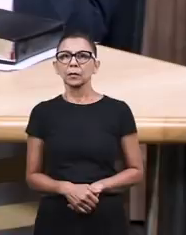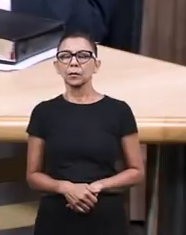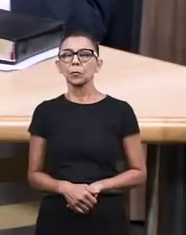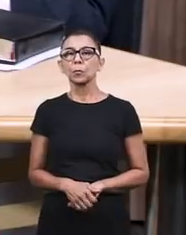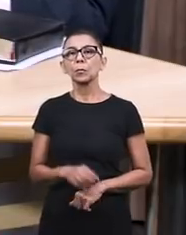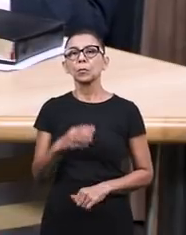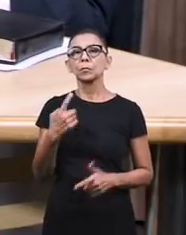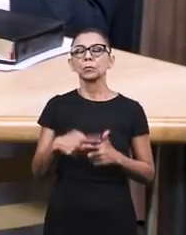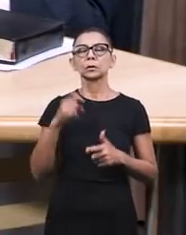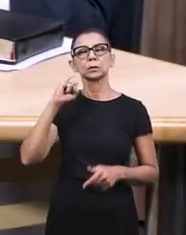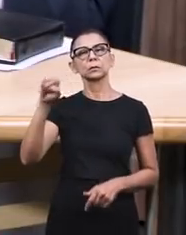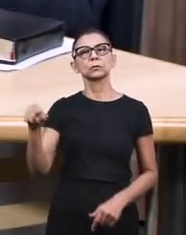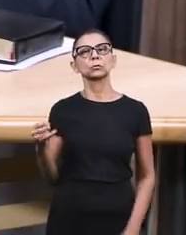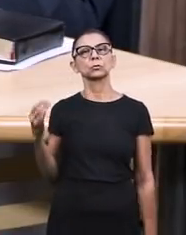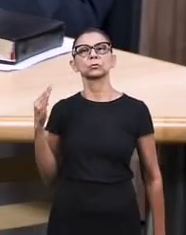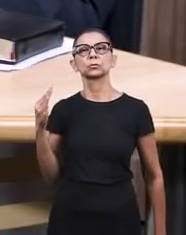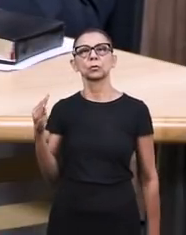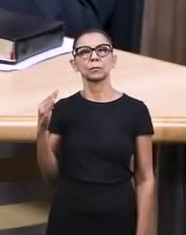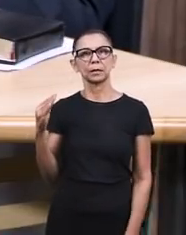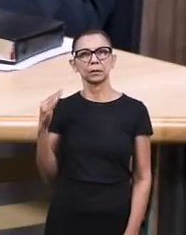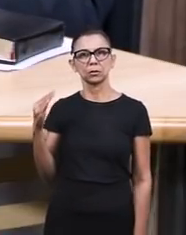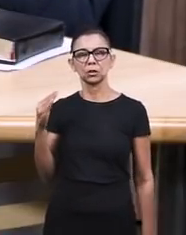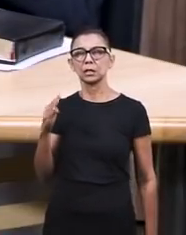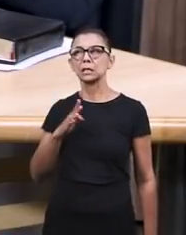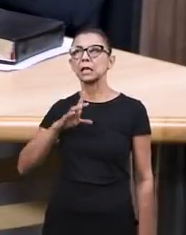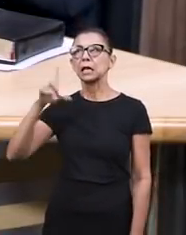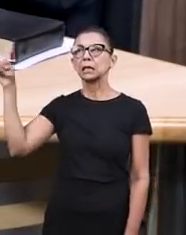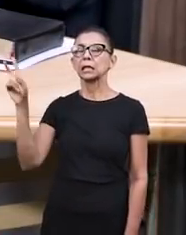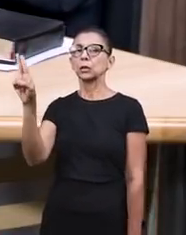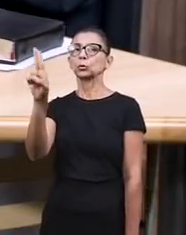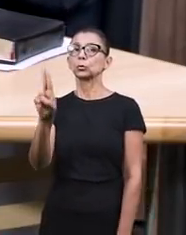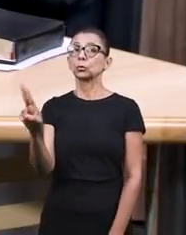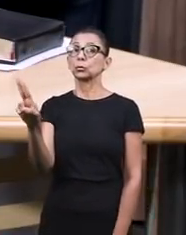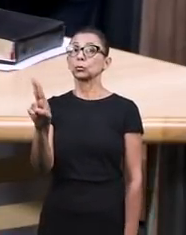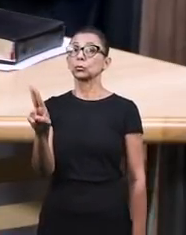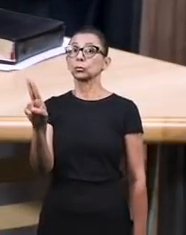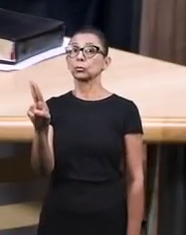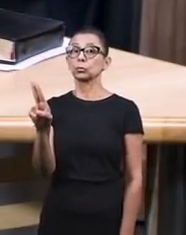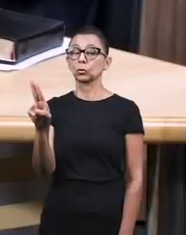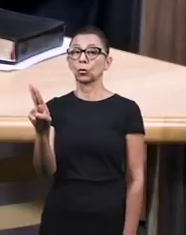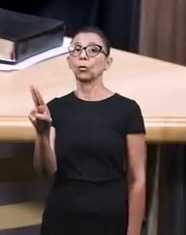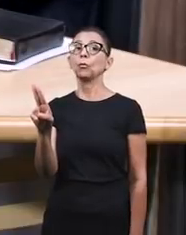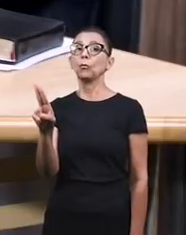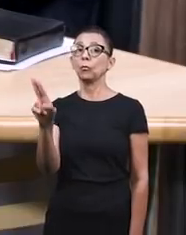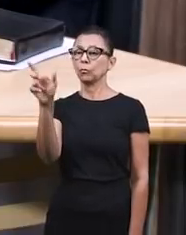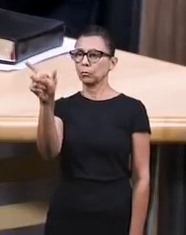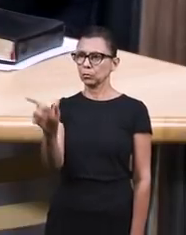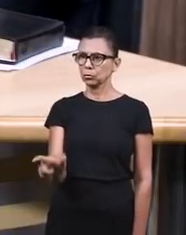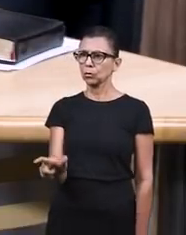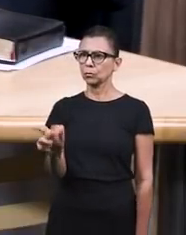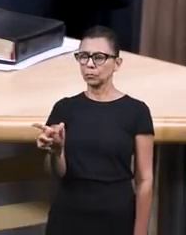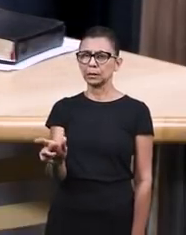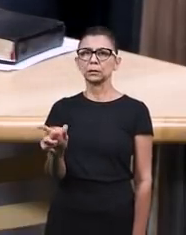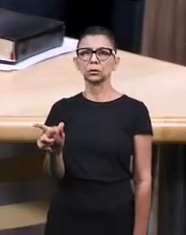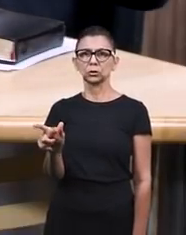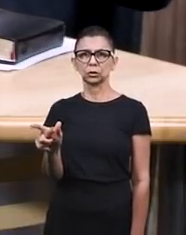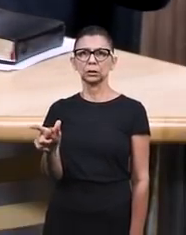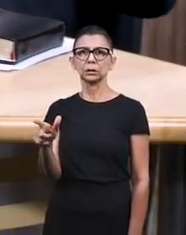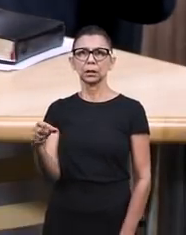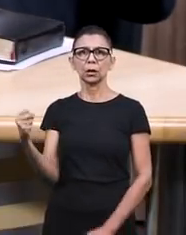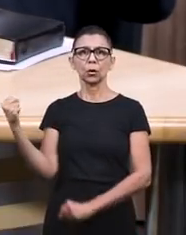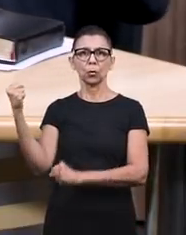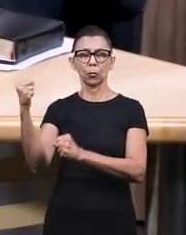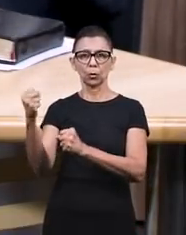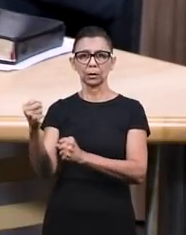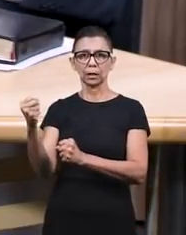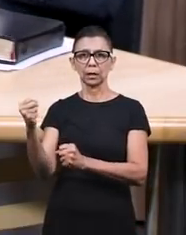o maior, para ser usado por Deus, Deus o capacitou e o Espírito Santo, como se apossou, nós falamos